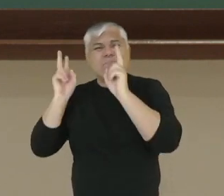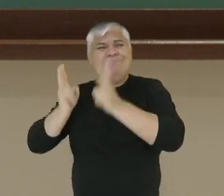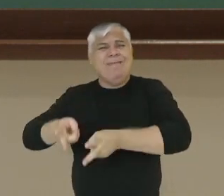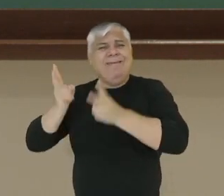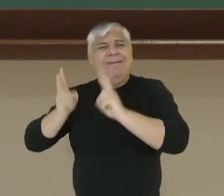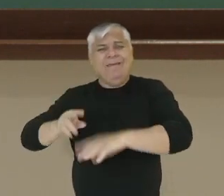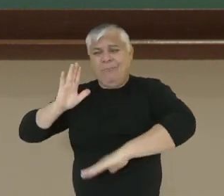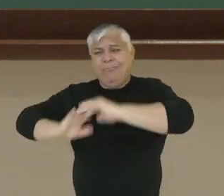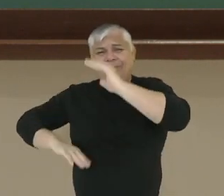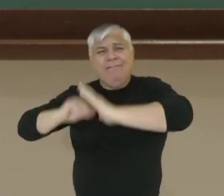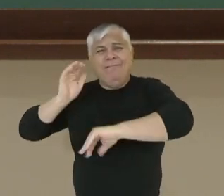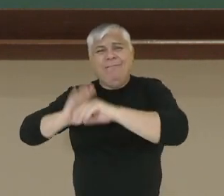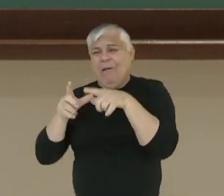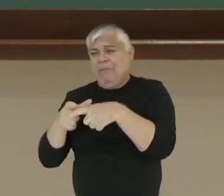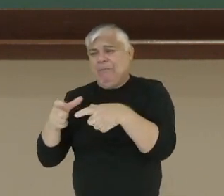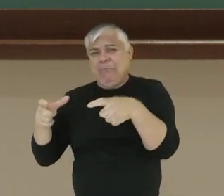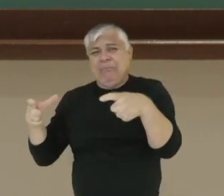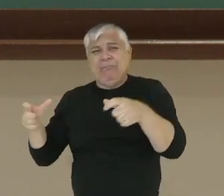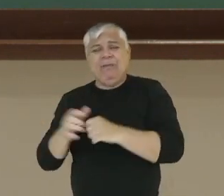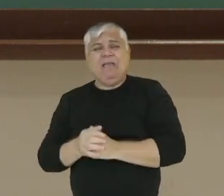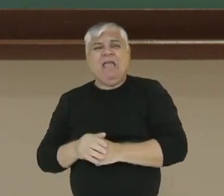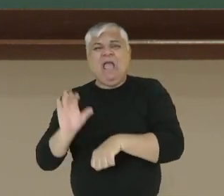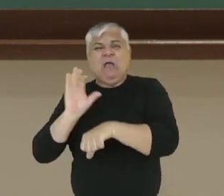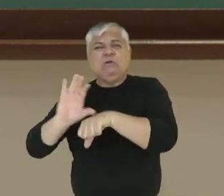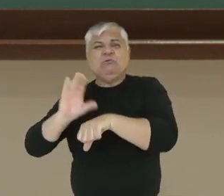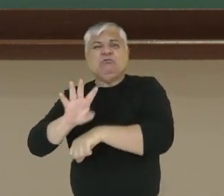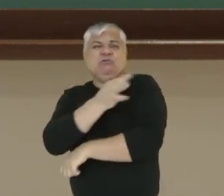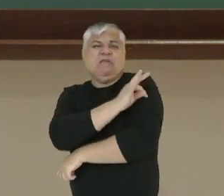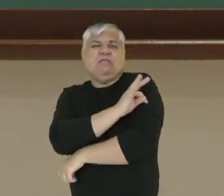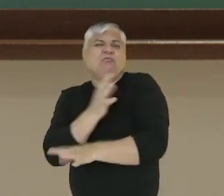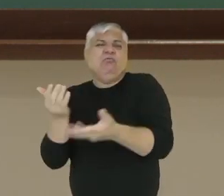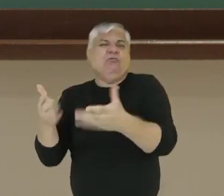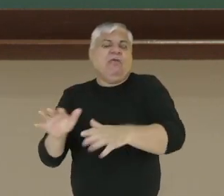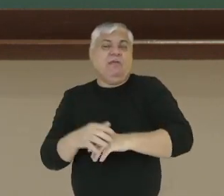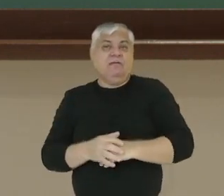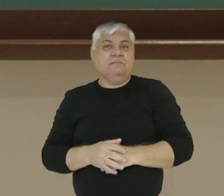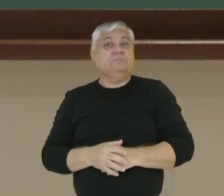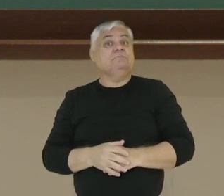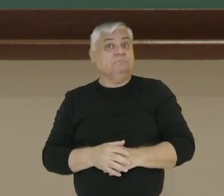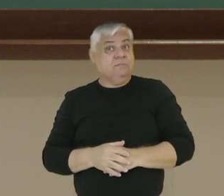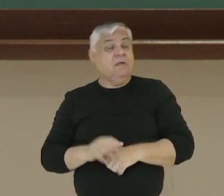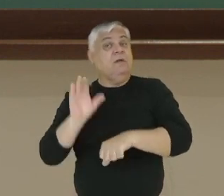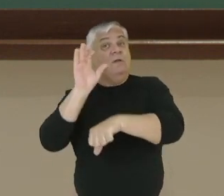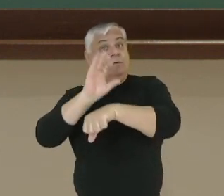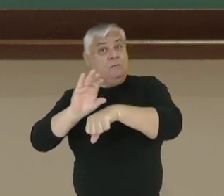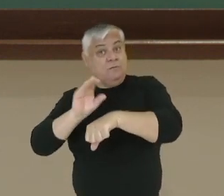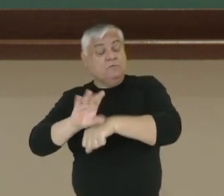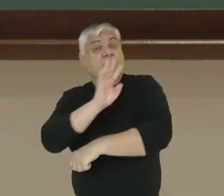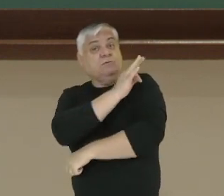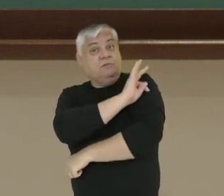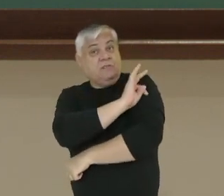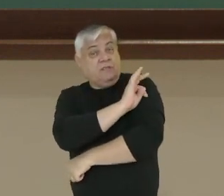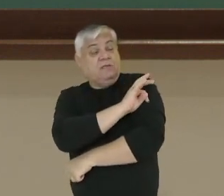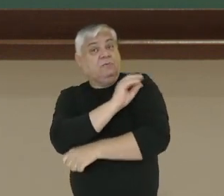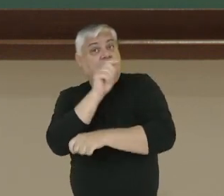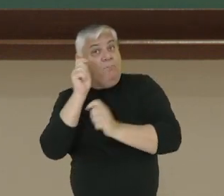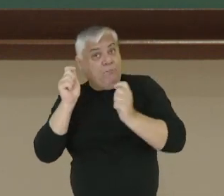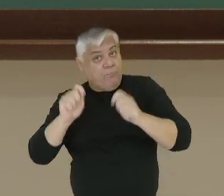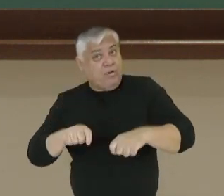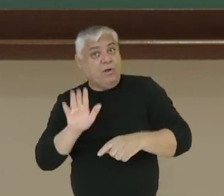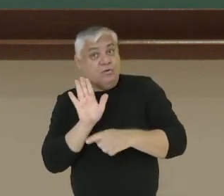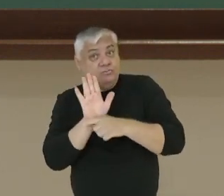fazer outras coisas porque é um curso técnico, eu não quero fazer. O curso técnico pode vir a te possibilitar que você tenha